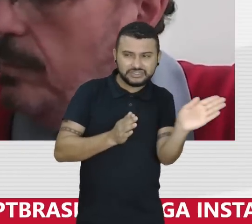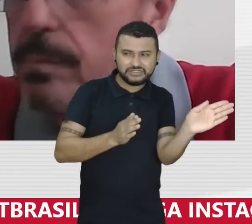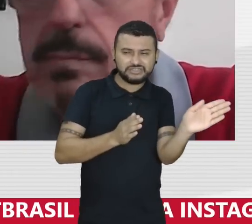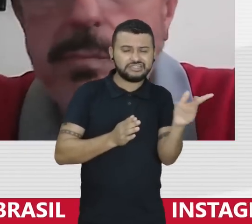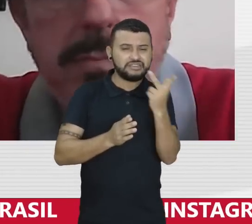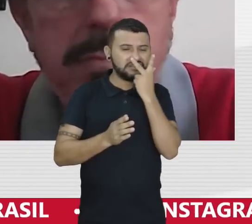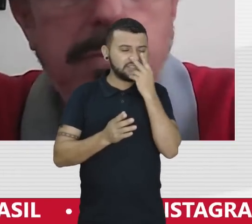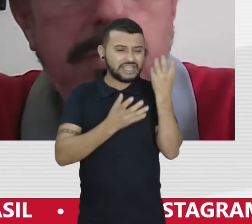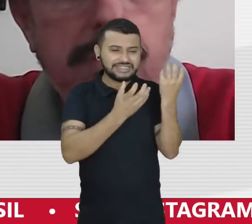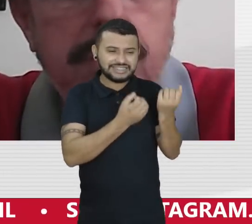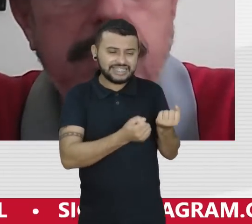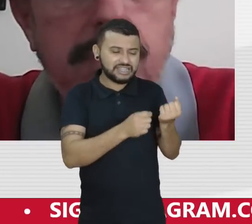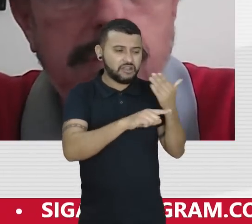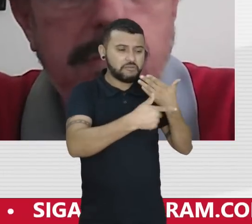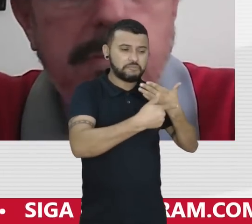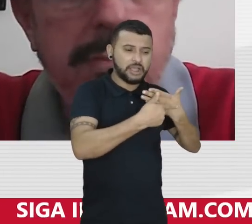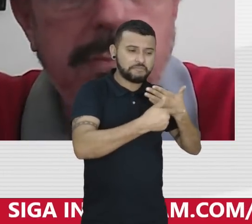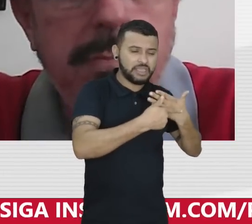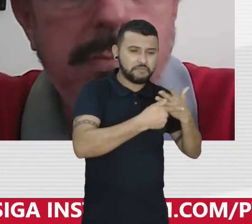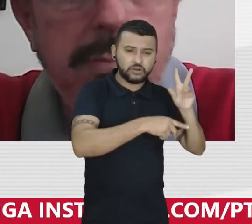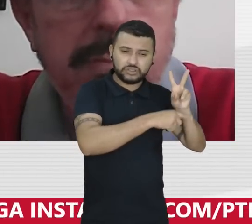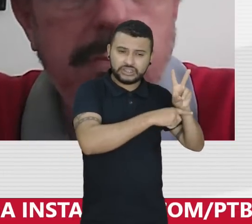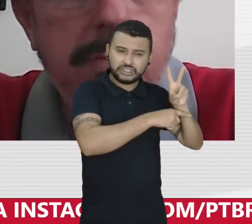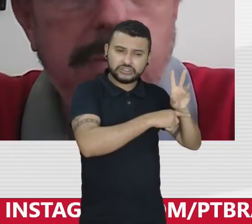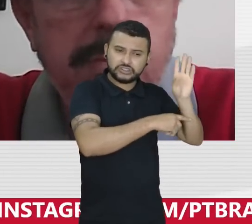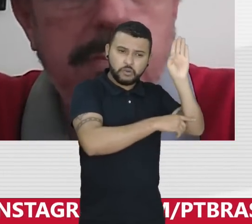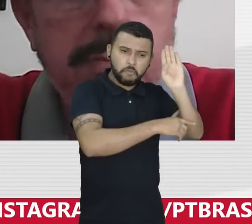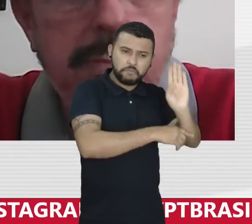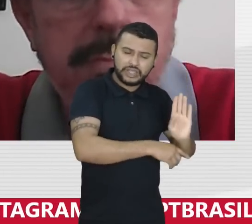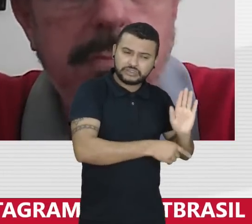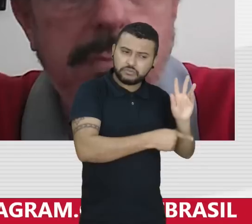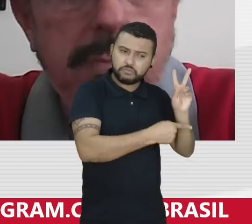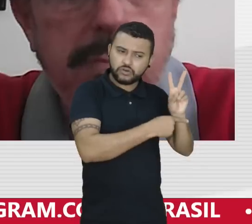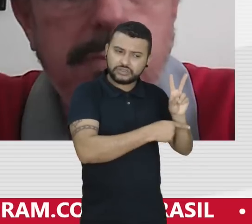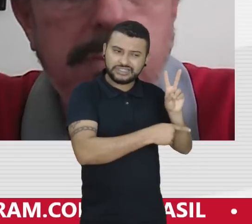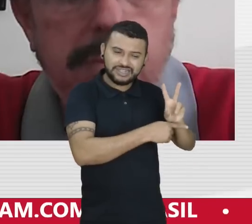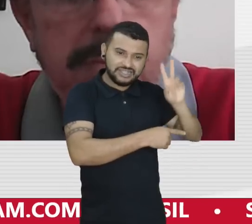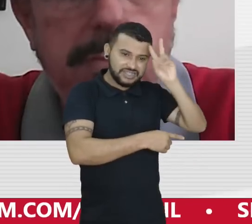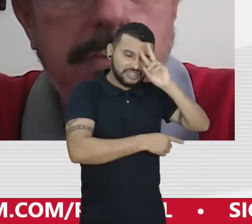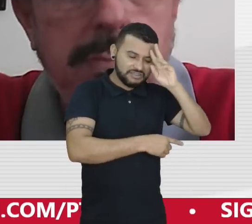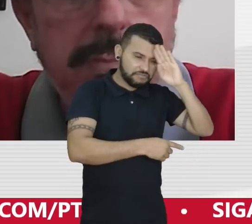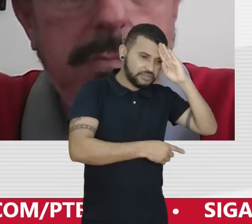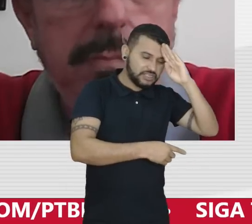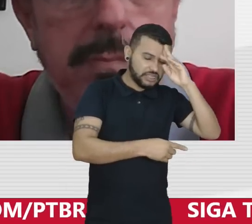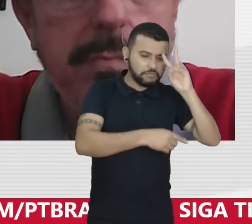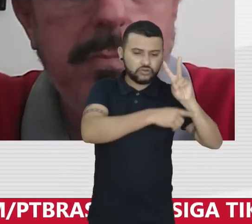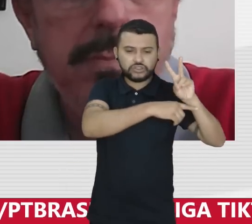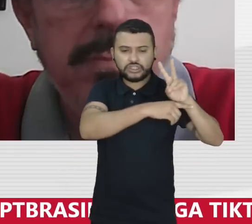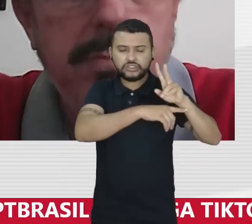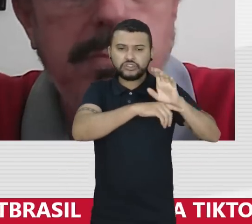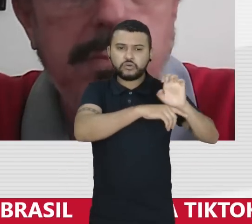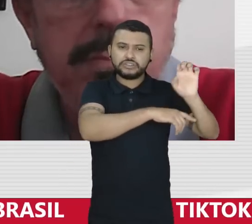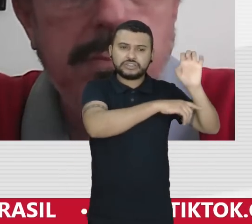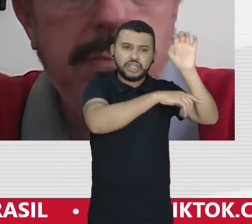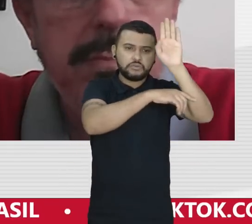esse papel como guardião, que eles se autoproclamaram, né, como guardiões do Estado, né?